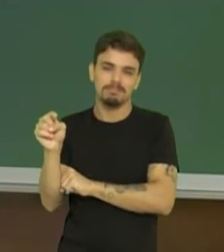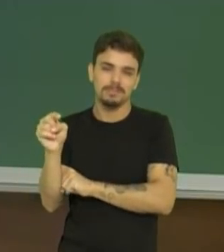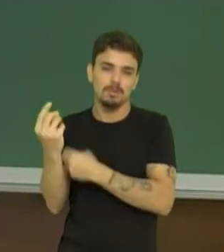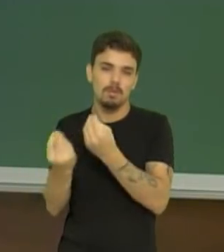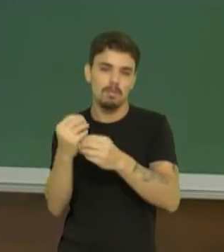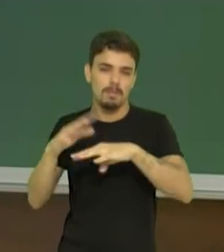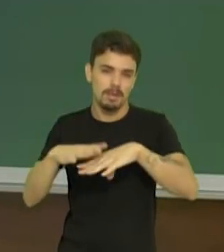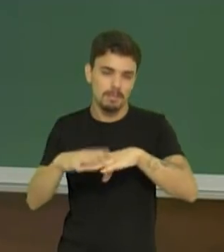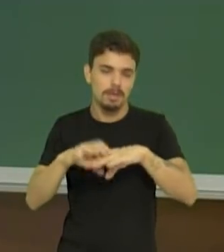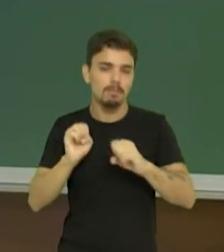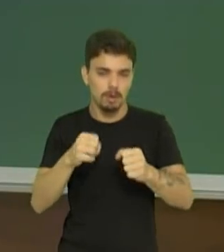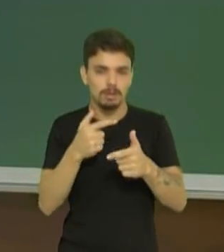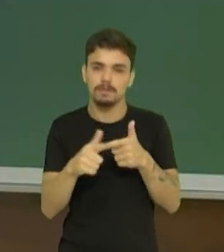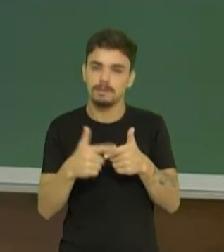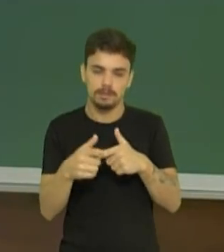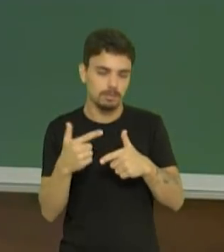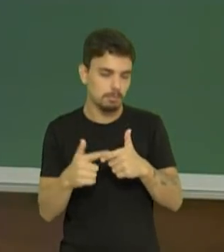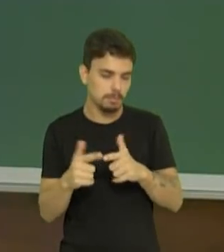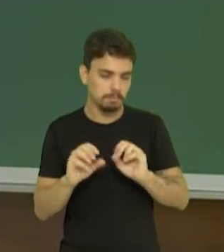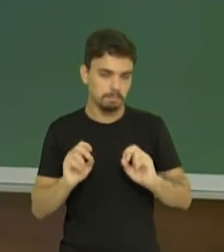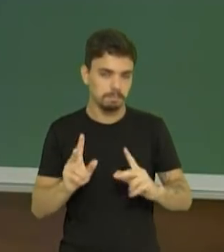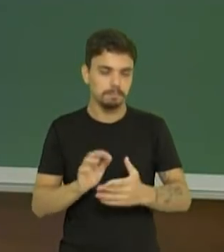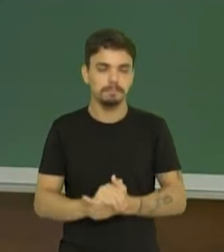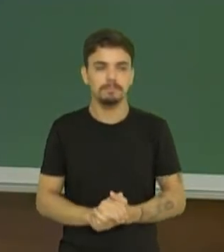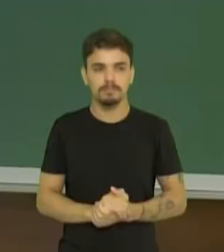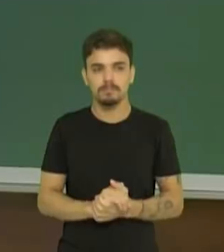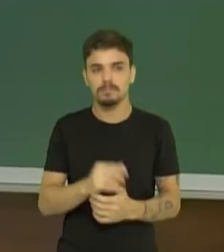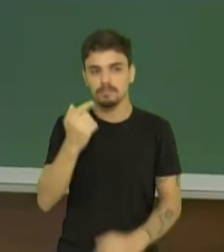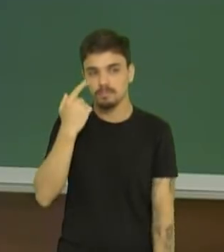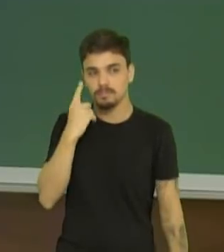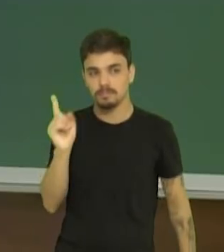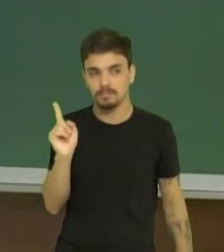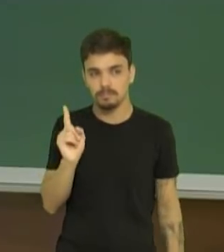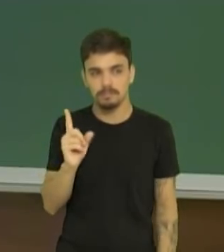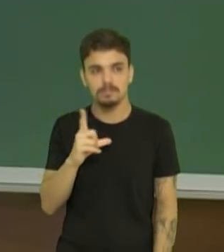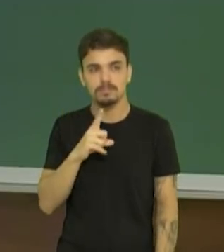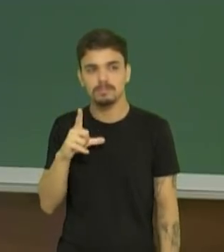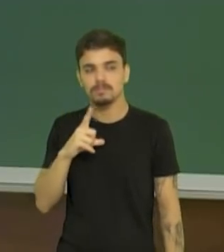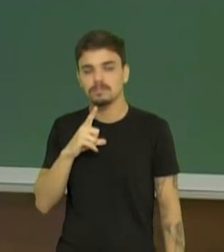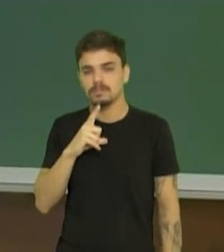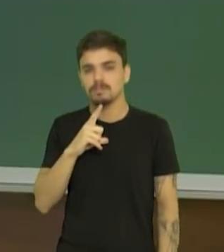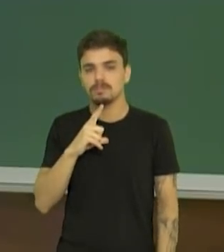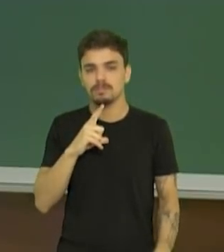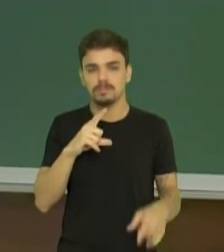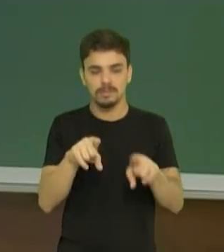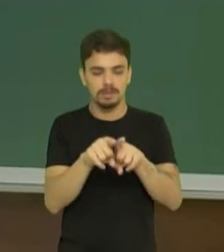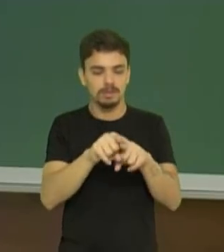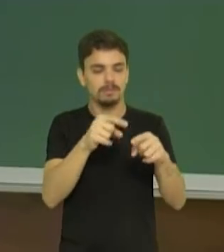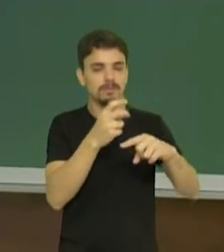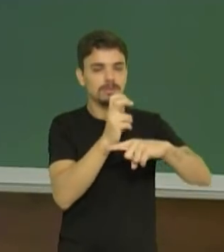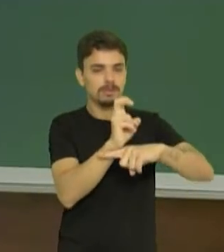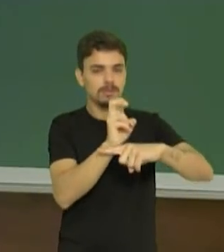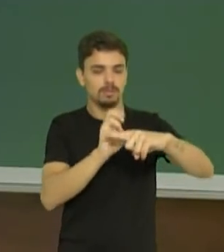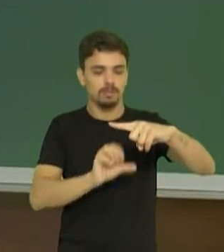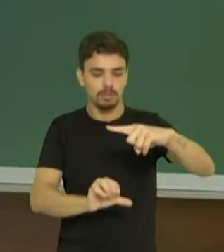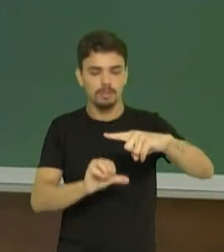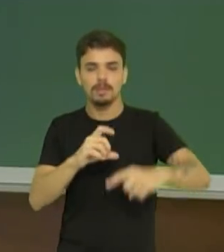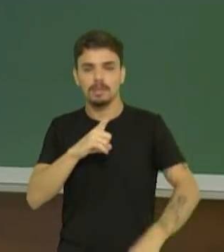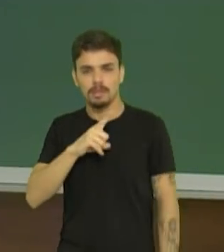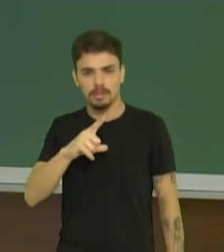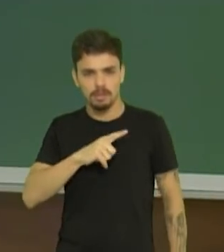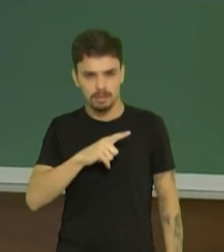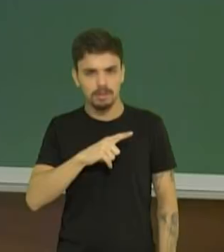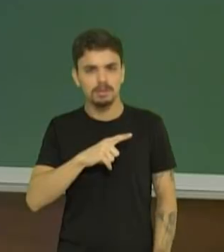um exercício, tá? Fazendo a divisão do 5 com o 9, é aquela mesma situação do início da aula. Existe algum número